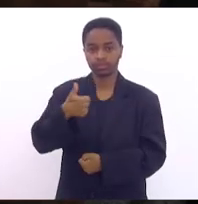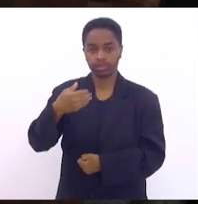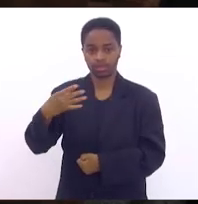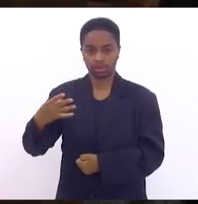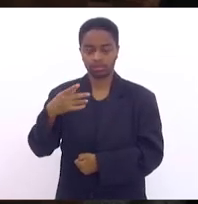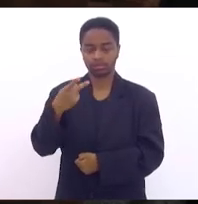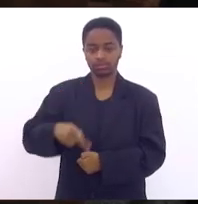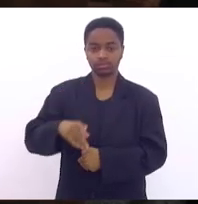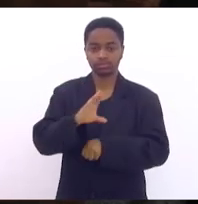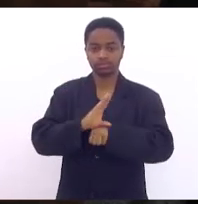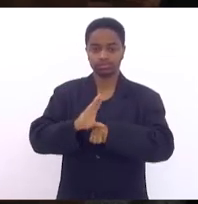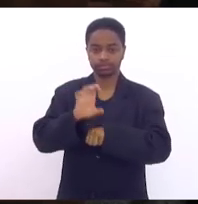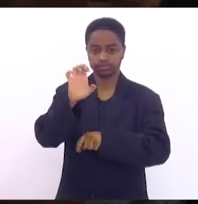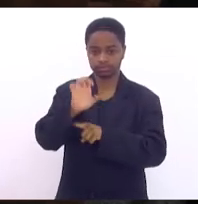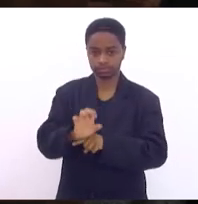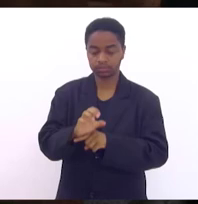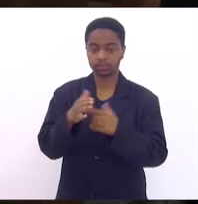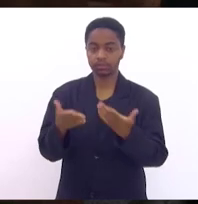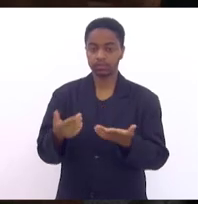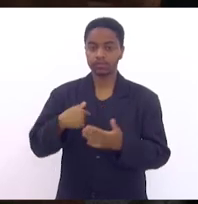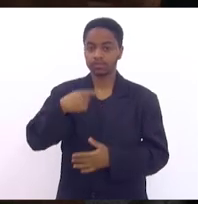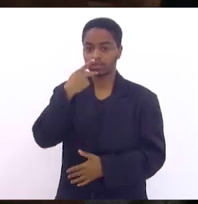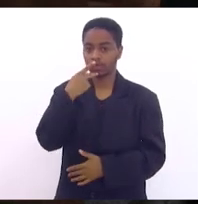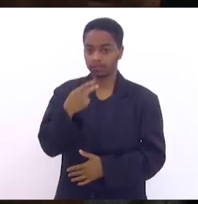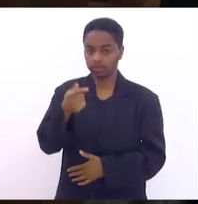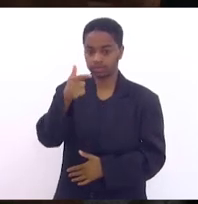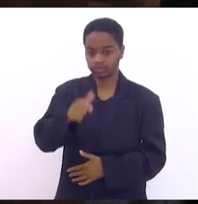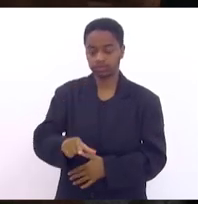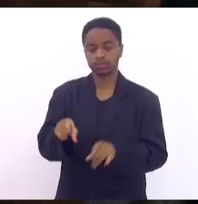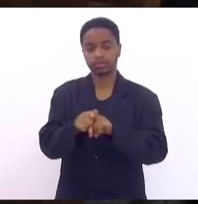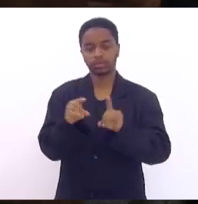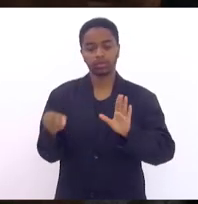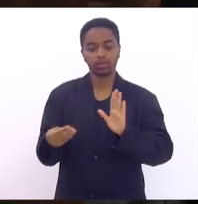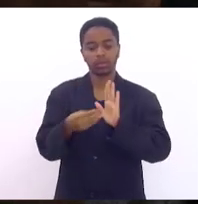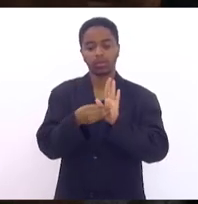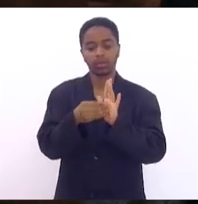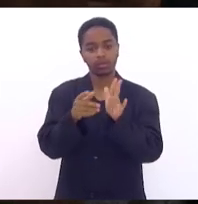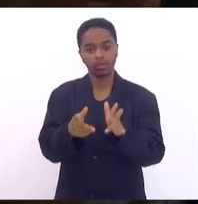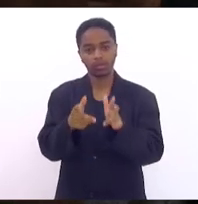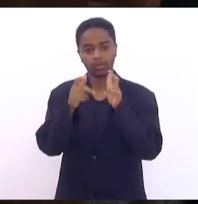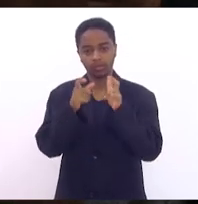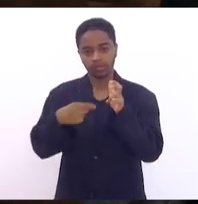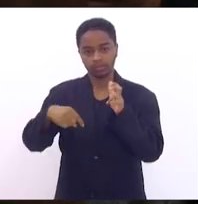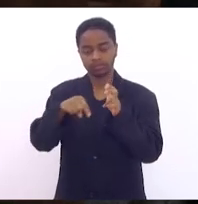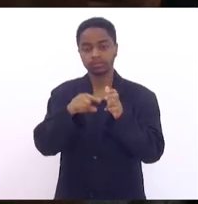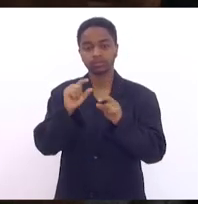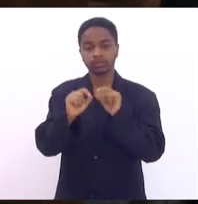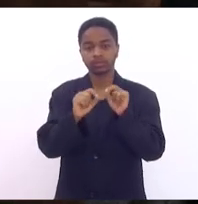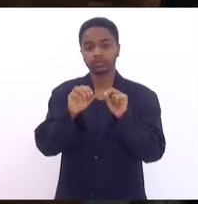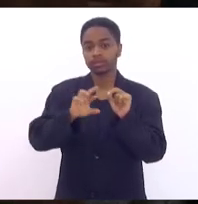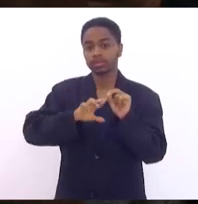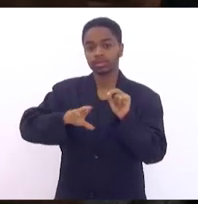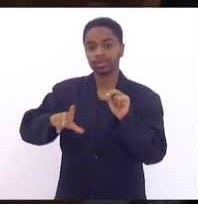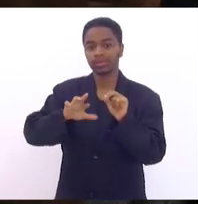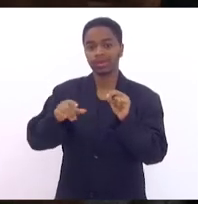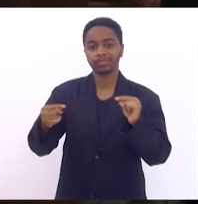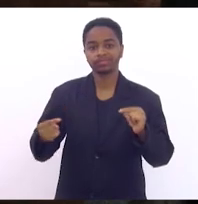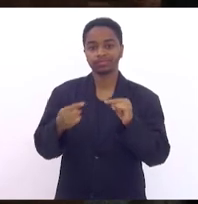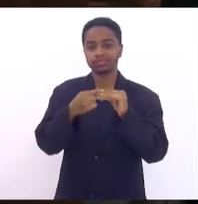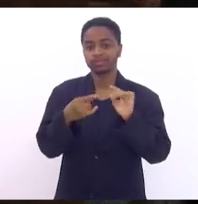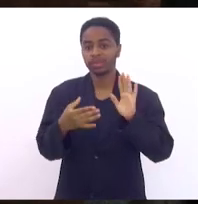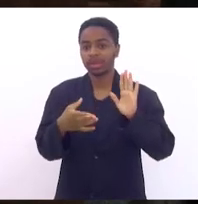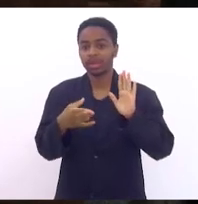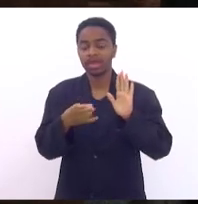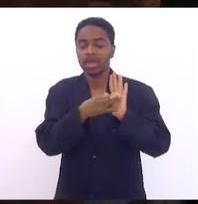Estadual. Eu friso aqui, né, e coloco como observação que isso não é uma questão regimental, e sim já uma